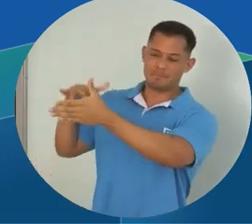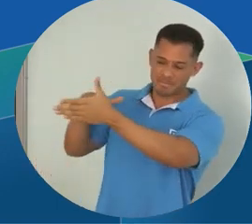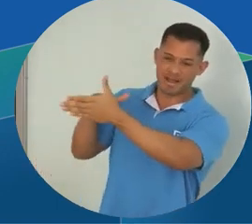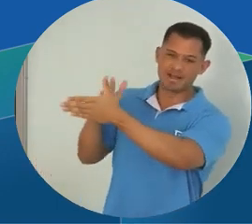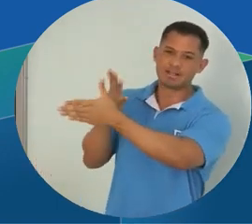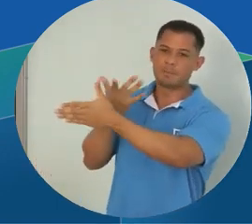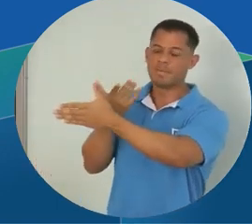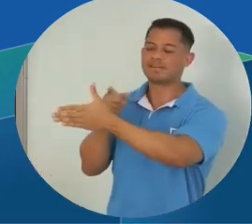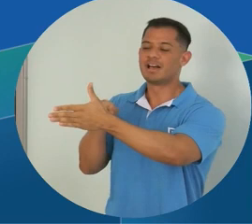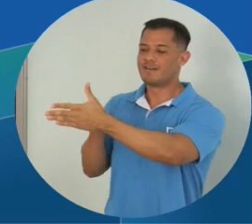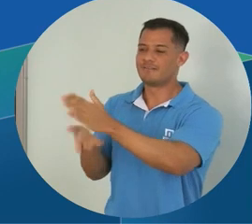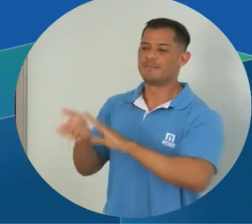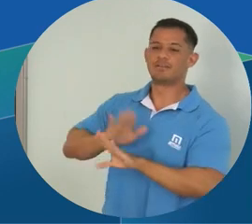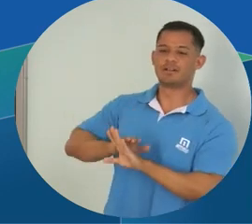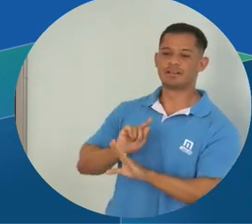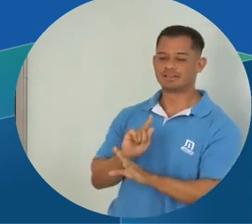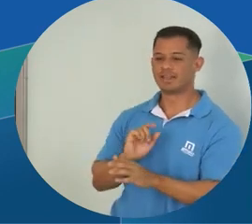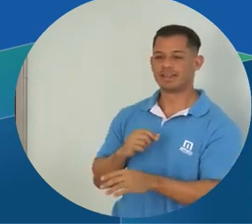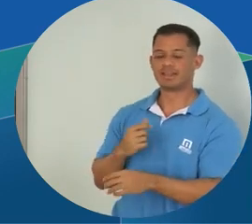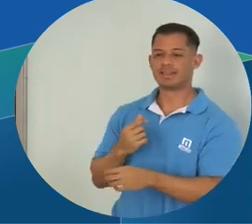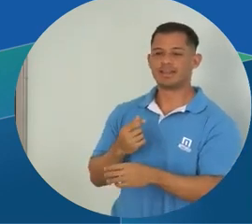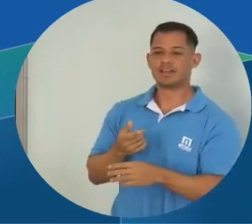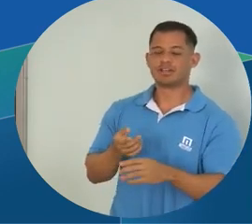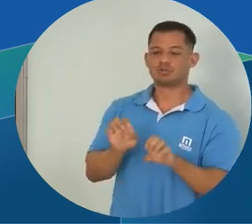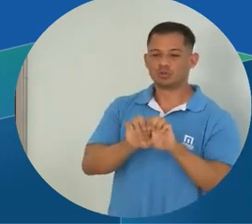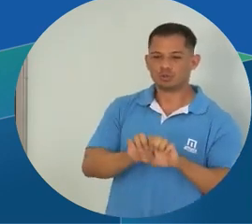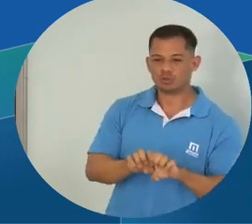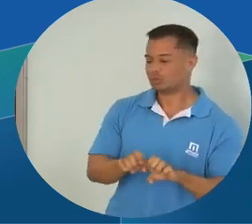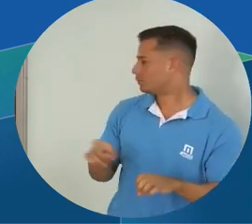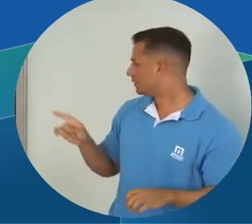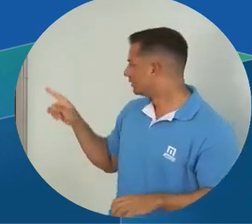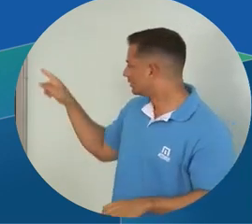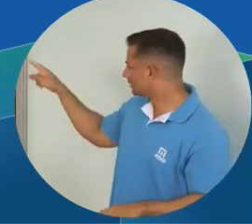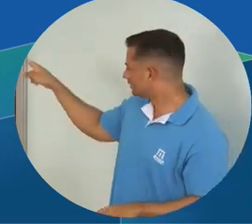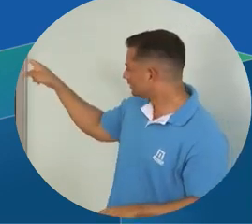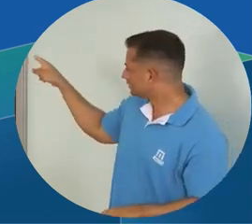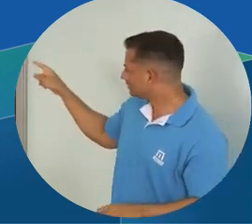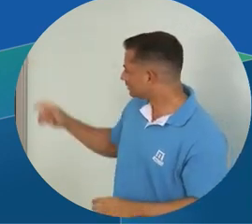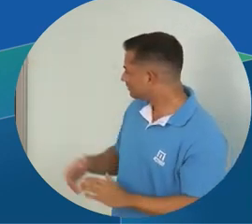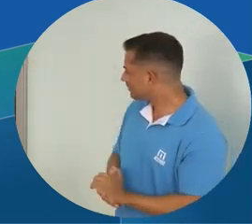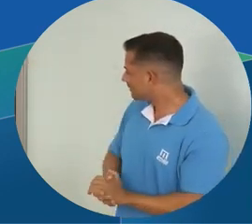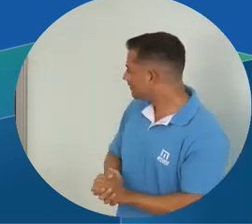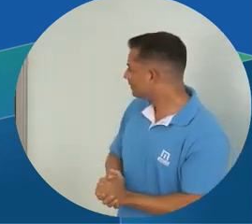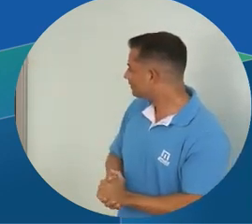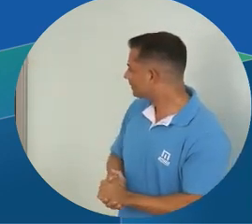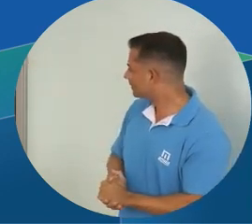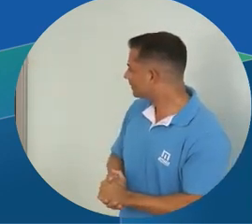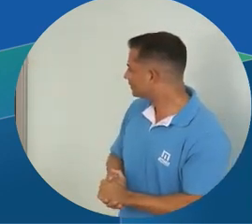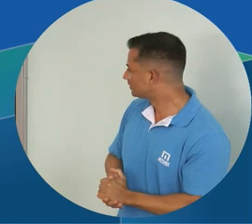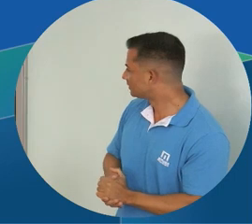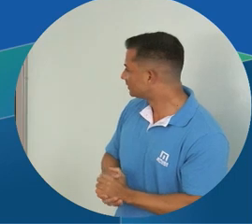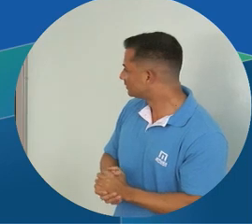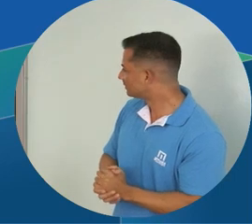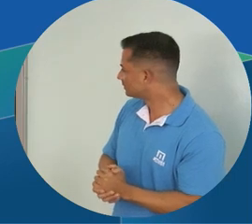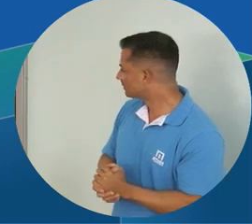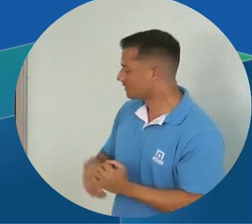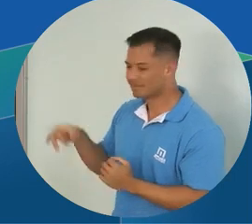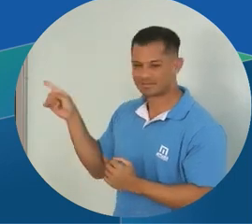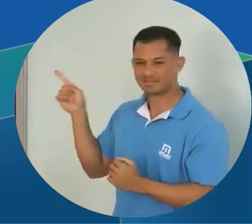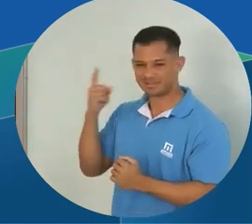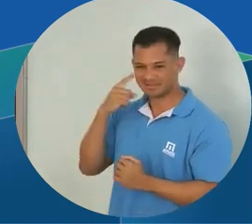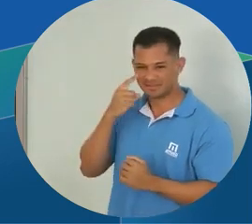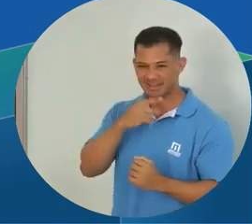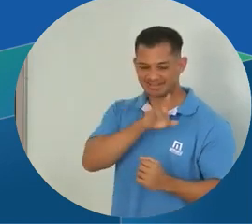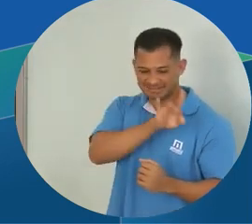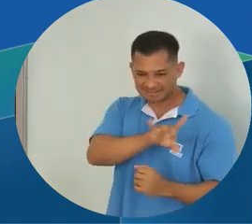mas existem estrutura de adufa, vertedouro, a tomada e casa de força e, de novo, barragem. Não é só uma seção